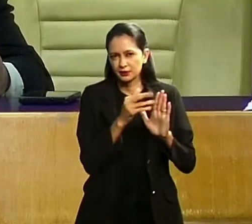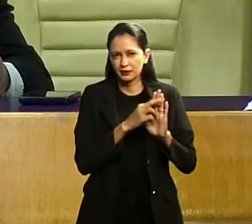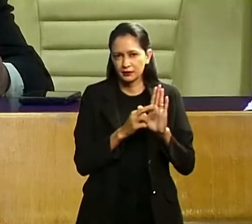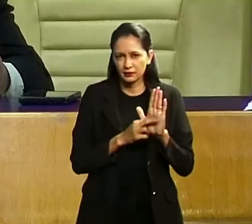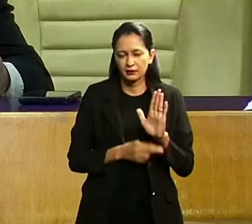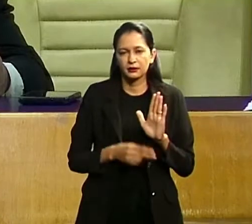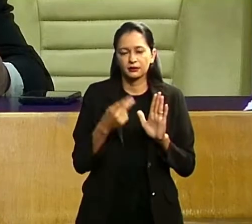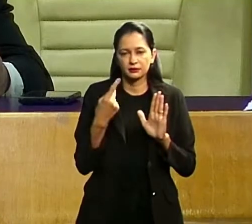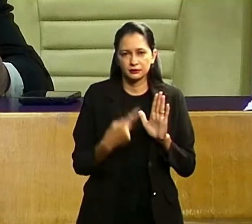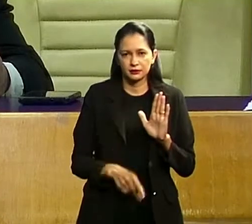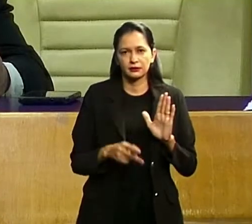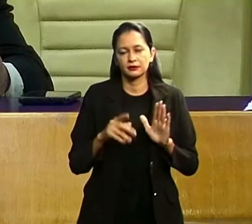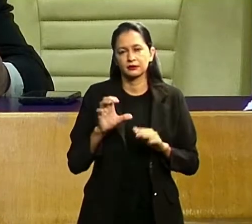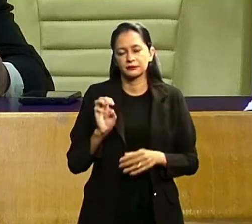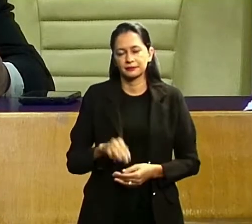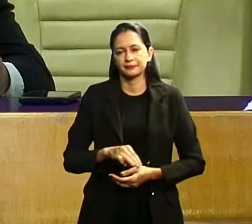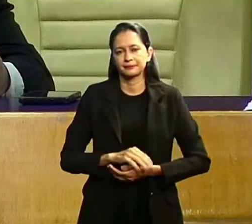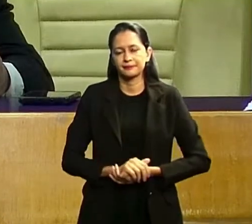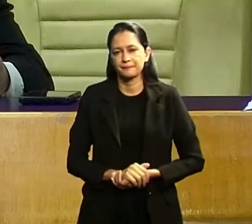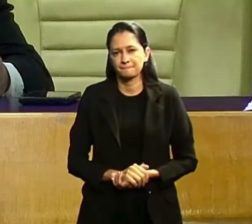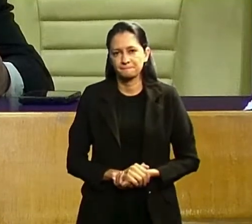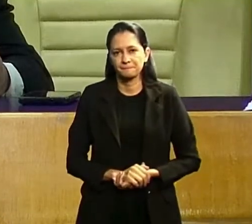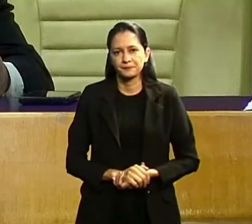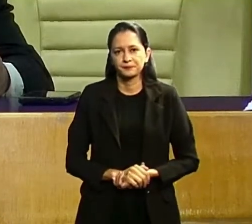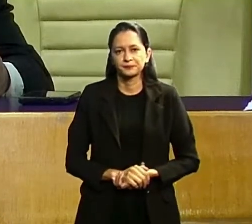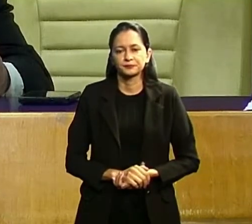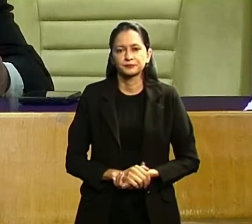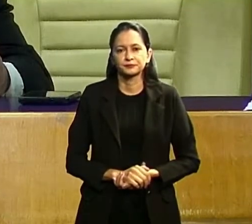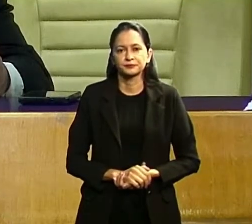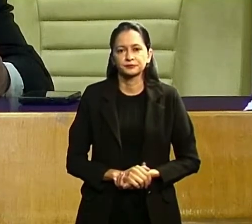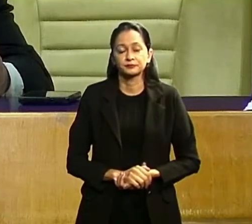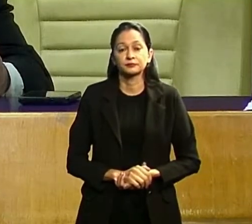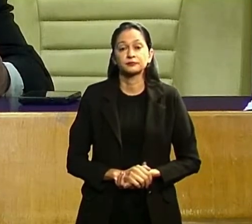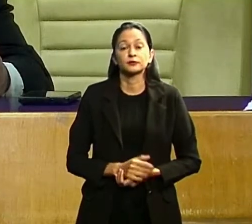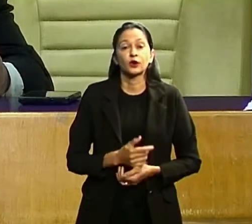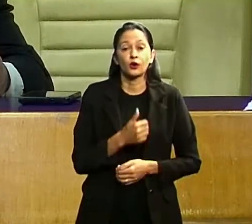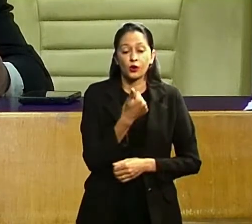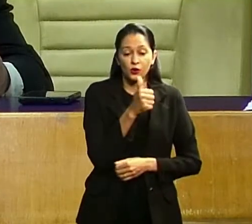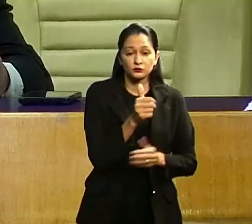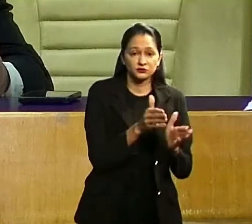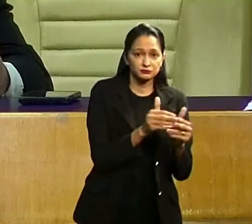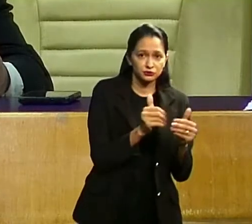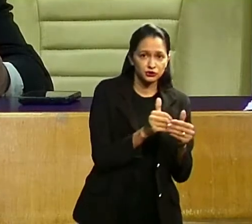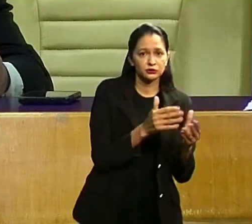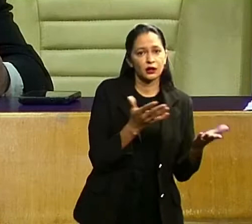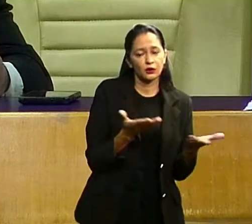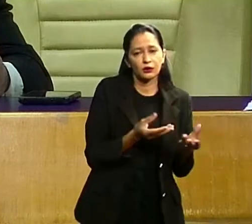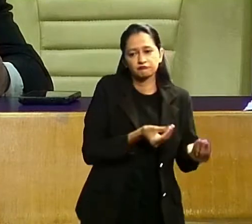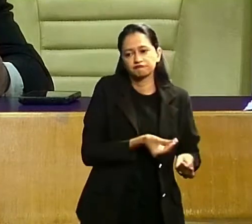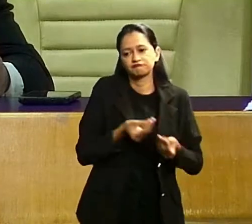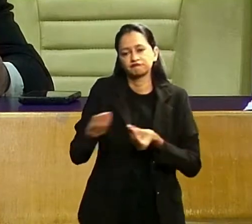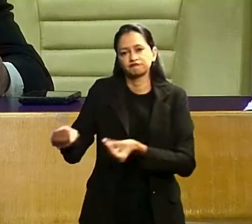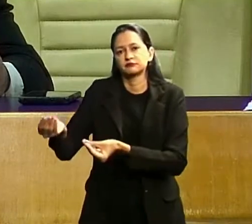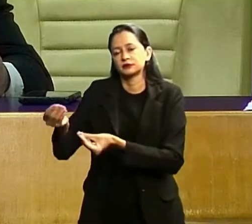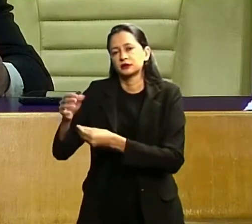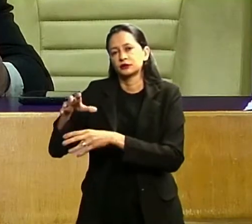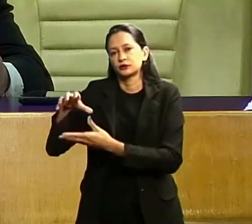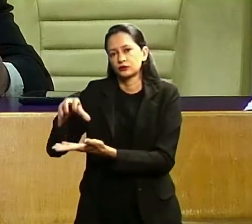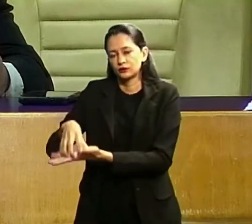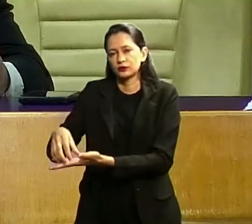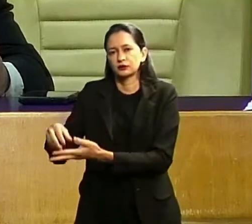alinhado o artigo 82 do regimento interno. Foram enviados à diretoria legislativa 11 requerimentos para serem inseridos na pauta.